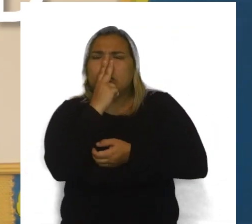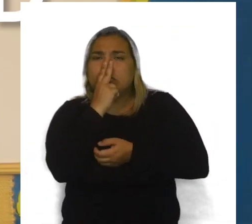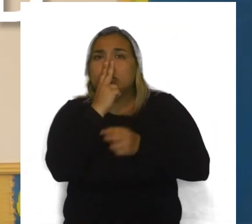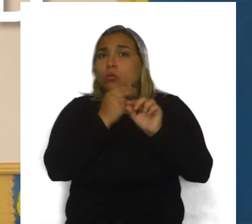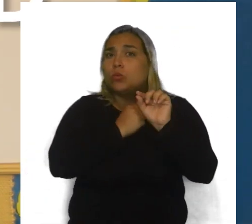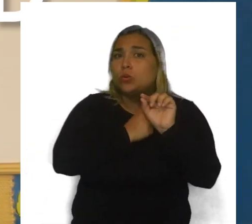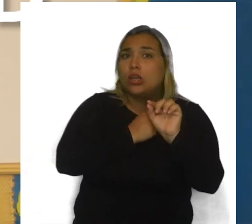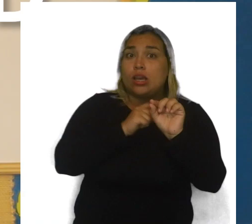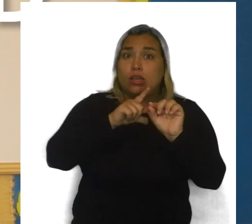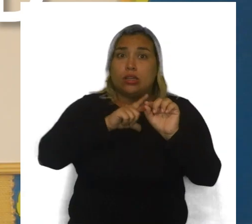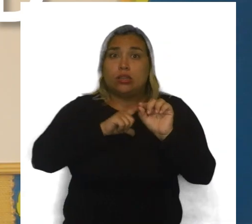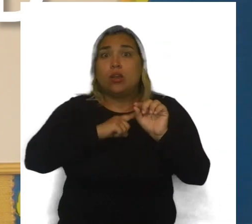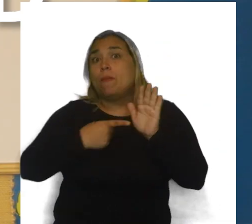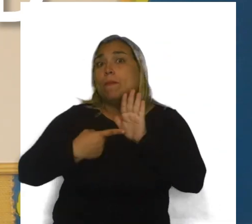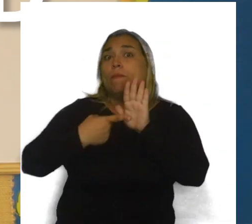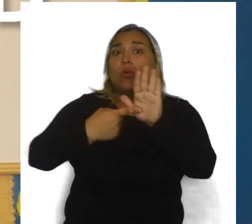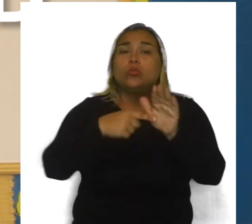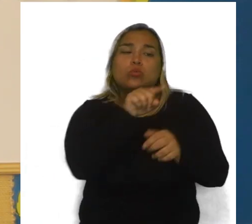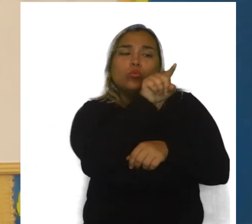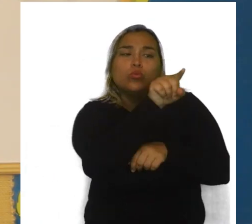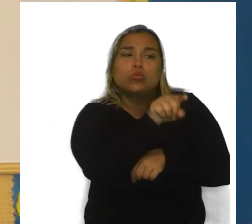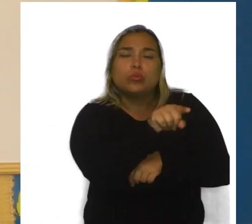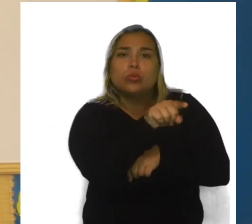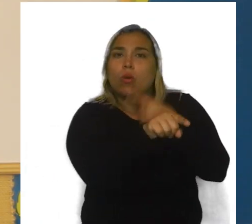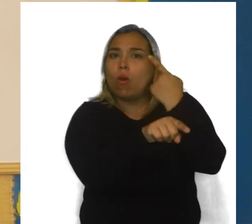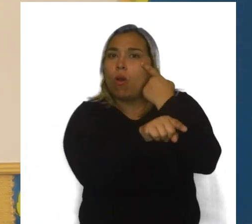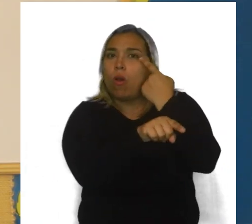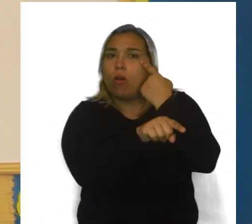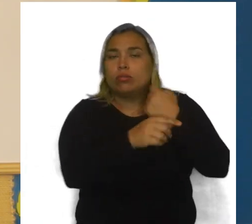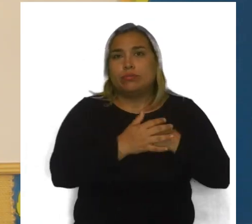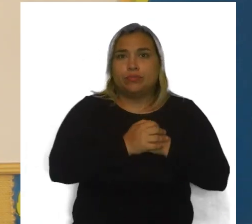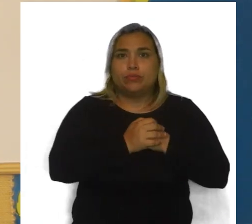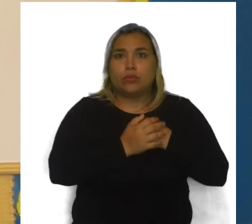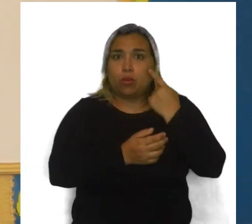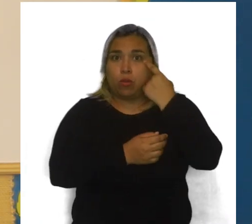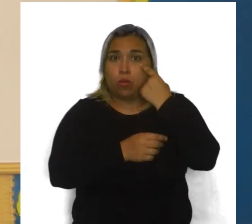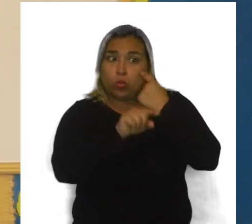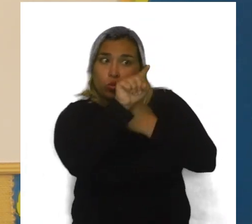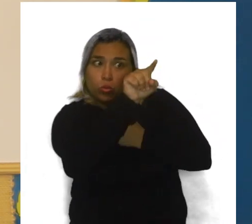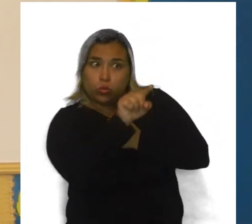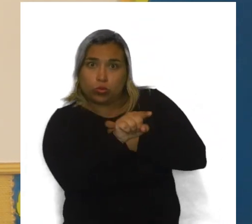basta adicionar o comando related. Exemplo, related